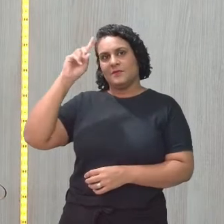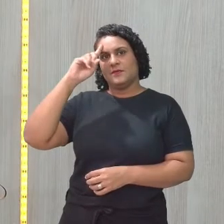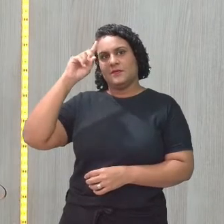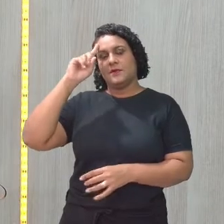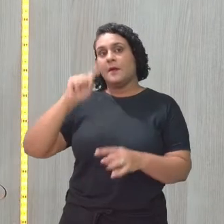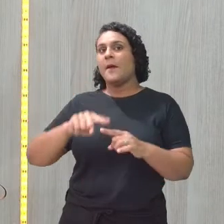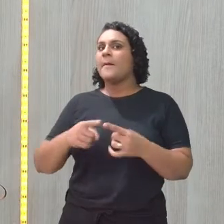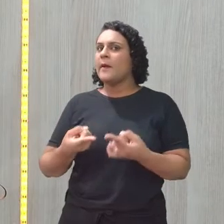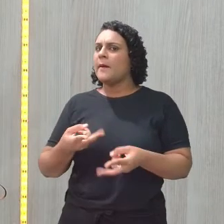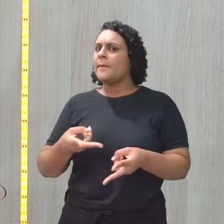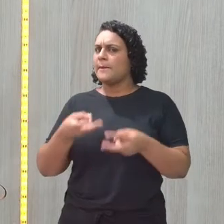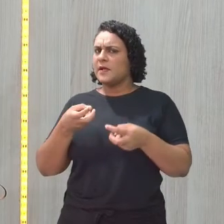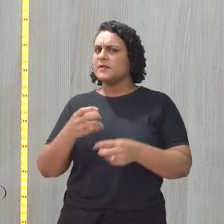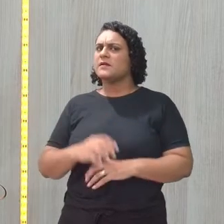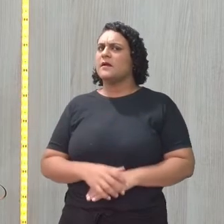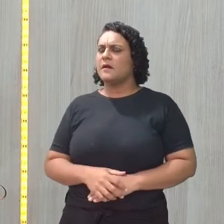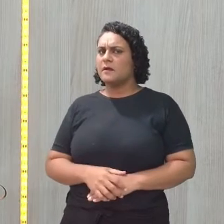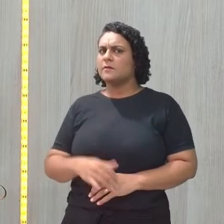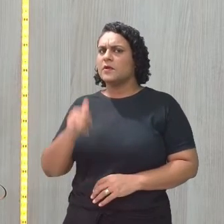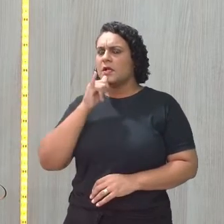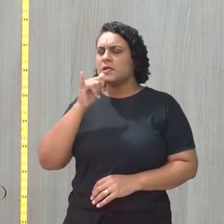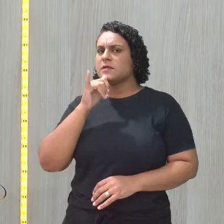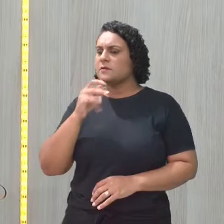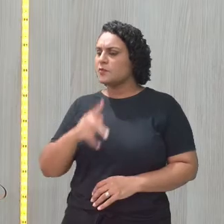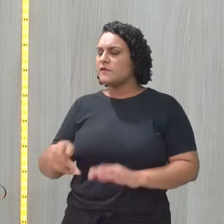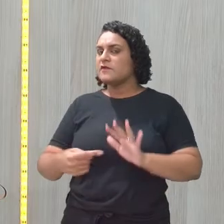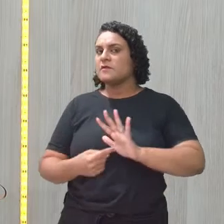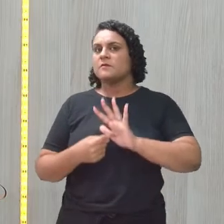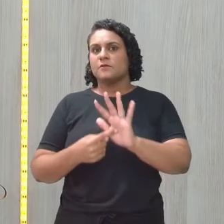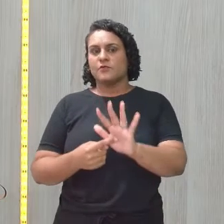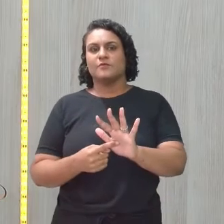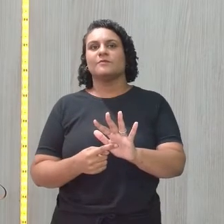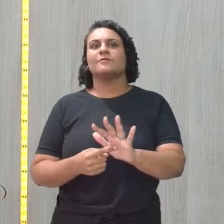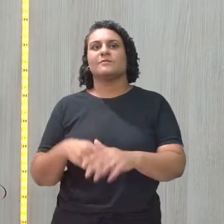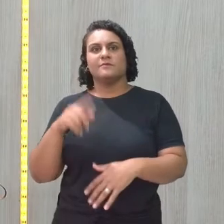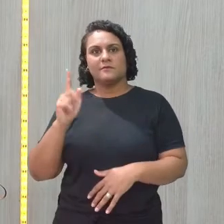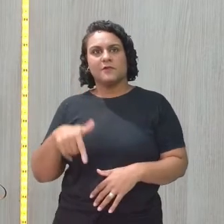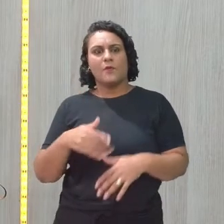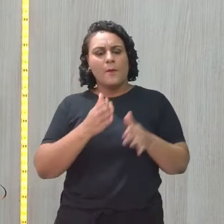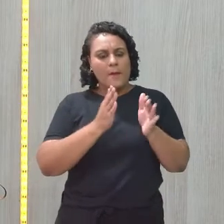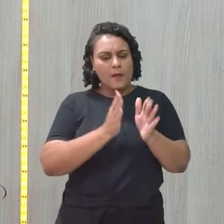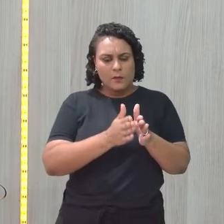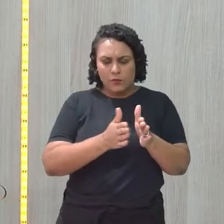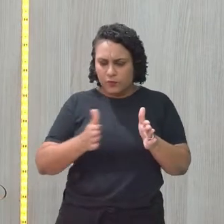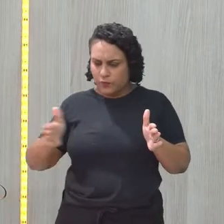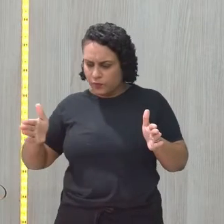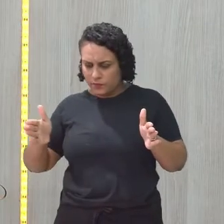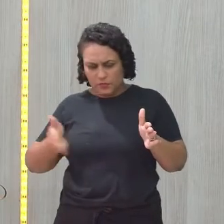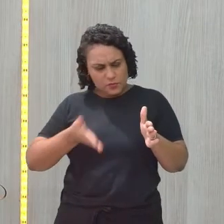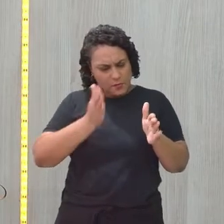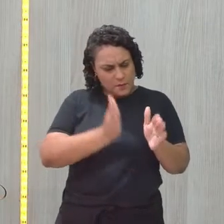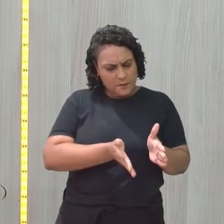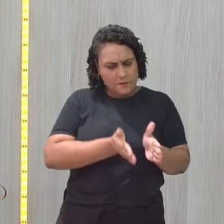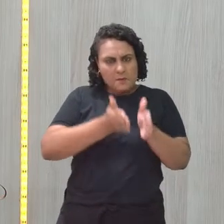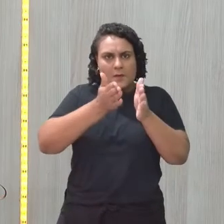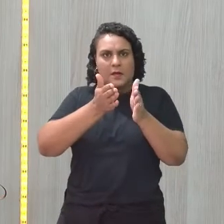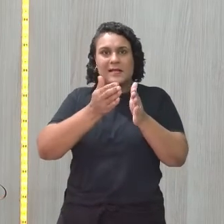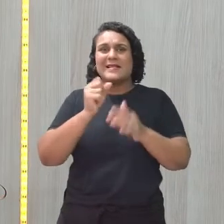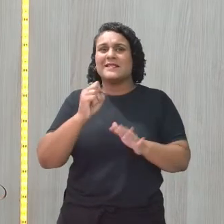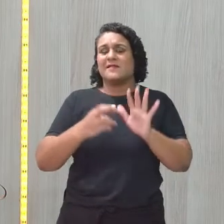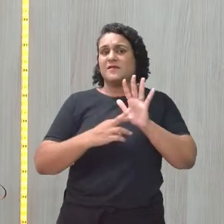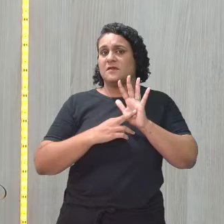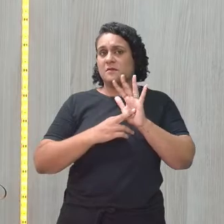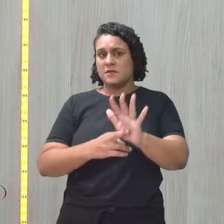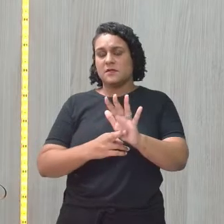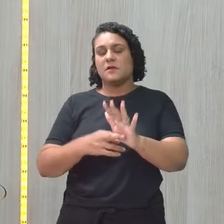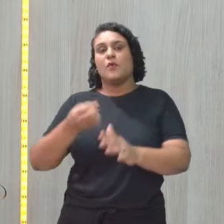Mas percebe esses exemplos que o professor Pedro trouxe. Ou seja, a parte de um todo. Se a gente fosse representar como um número